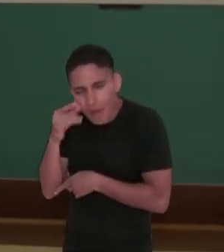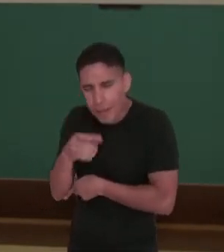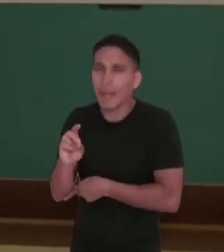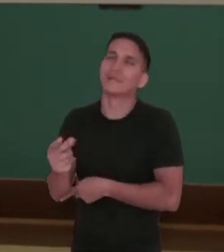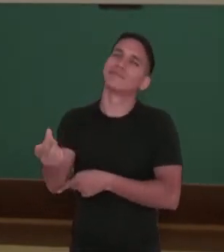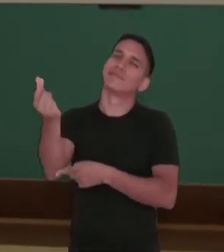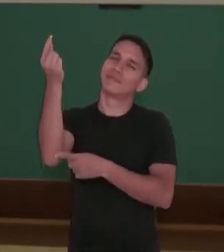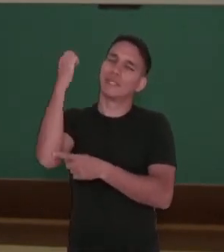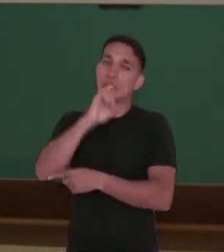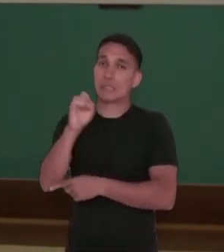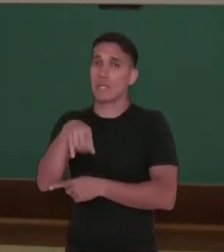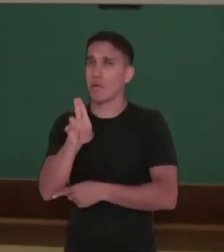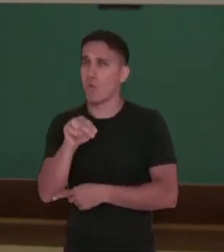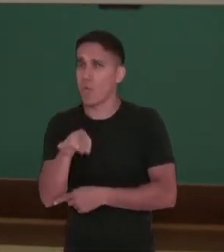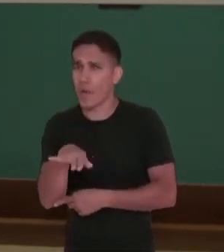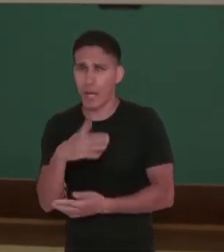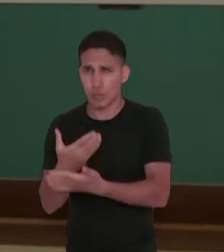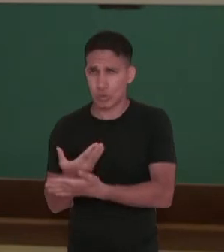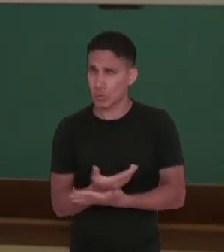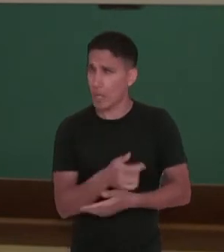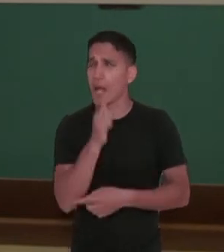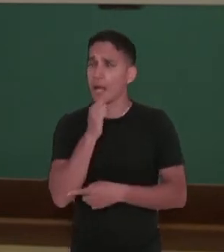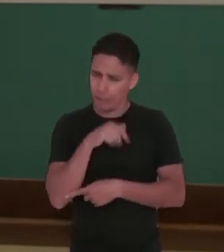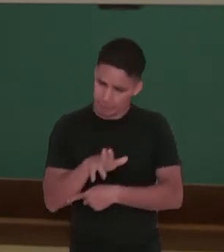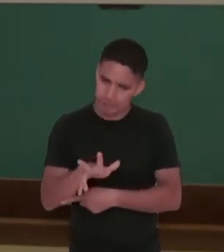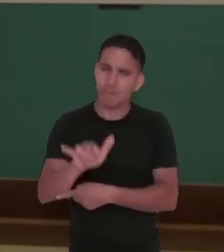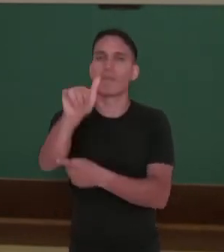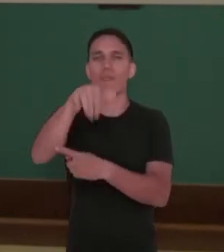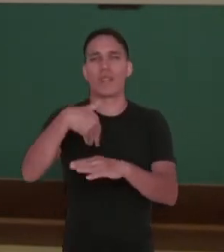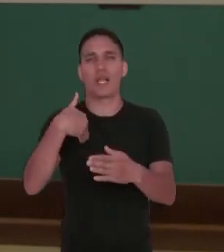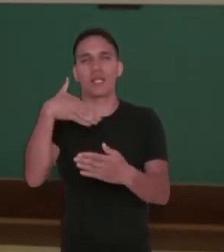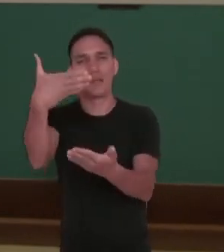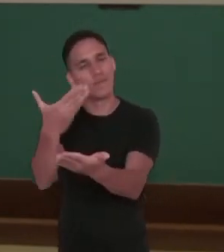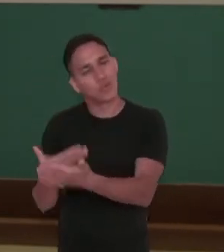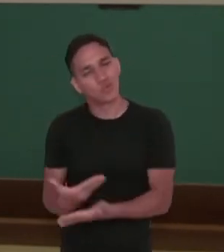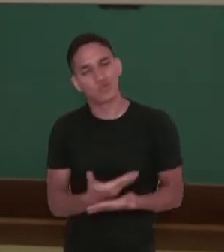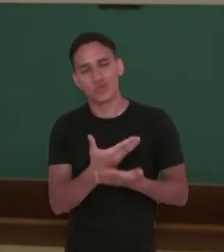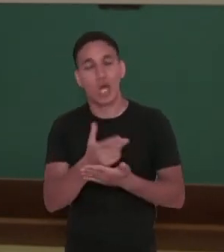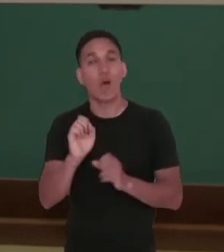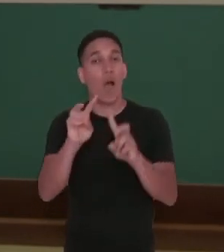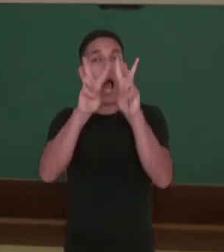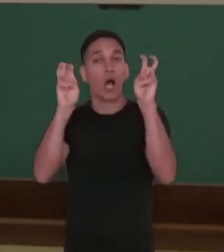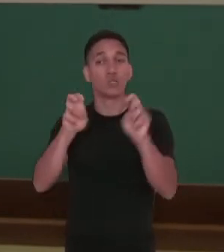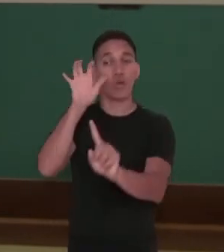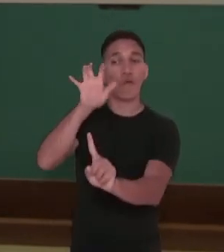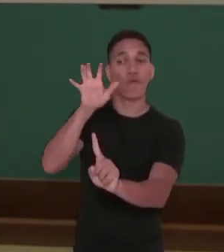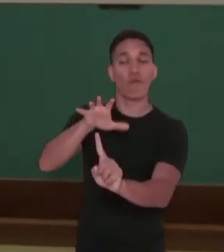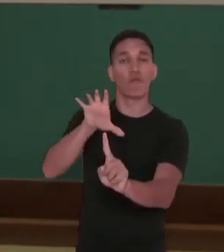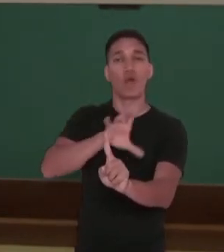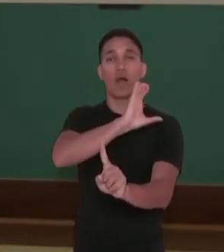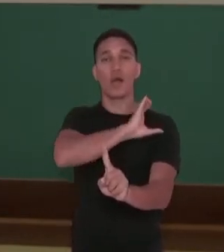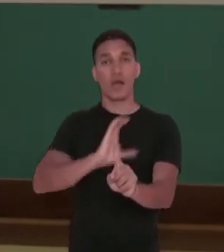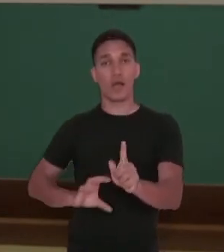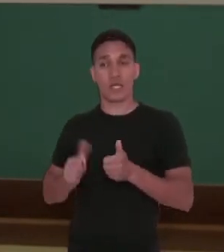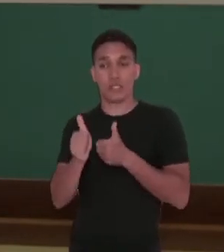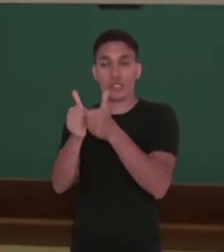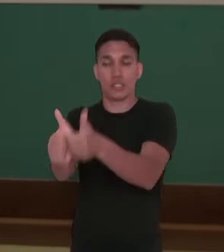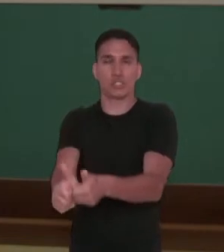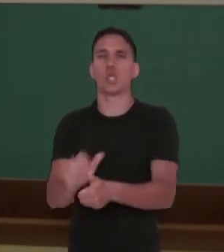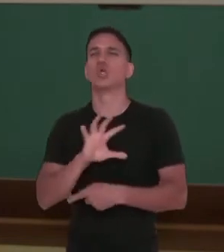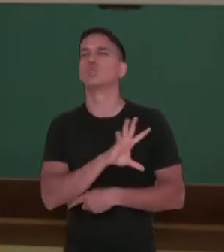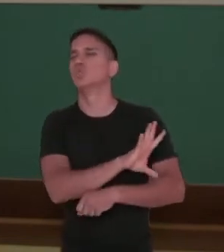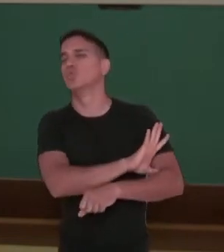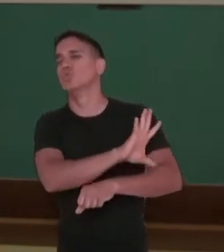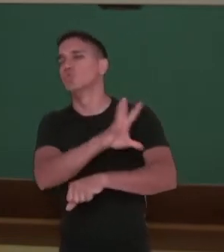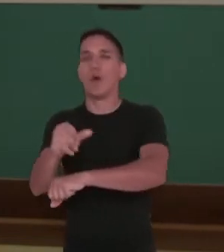você ainda não estudou, possivelmente ainda irá estudar sobre a influência do cristianismo durante toda a